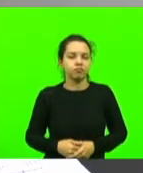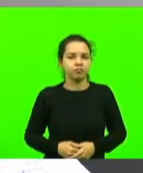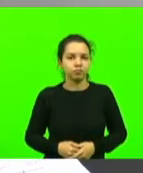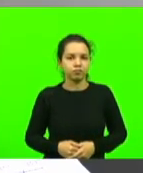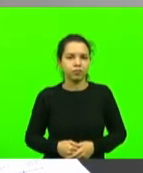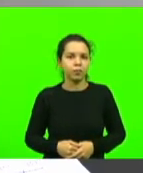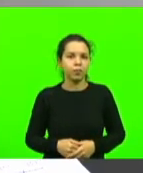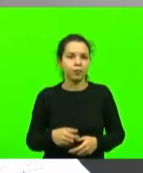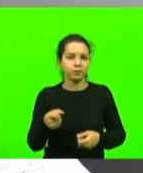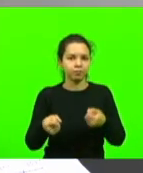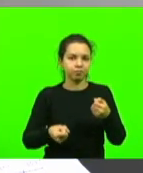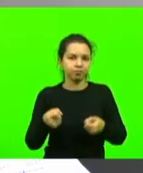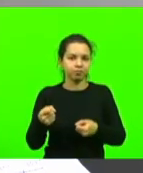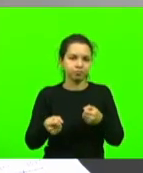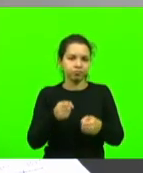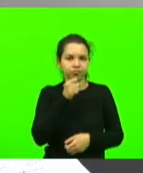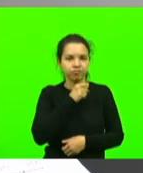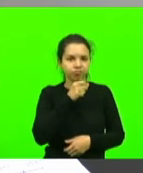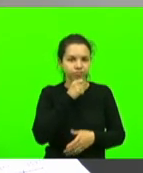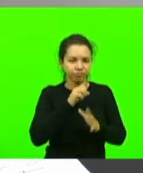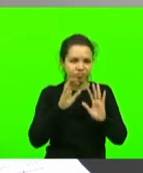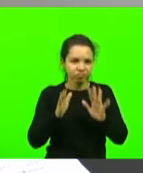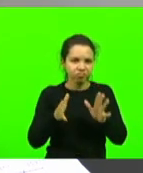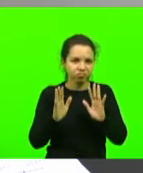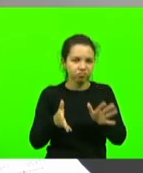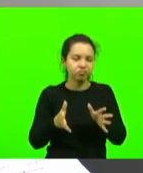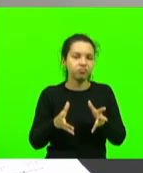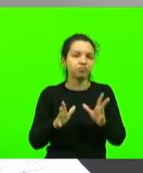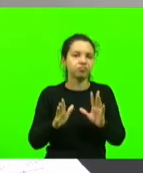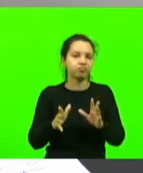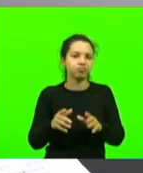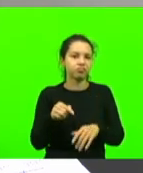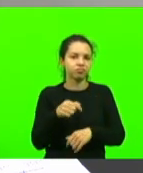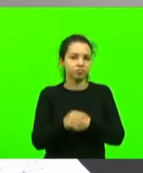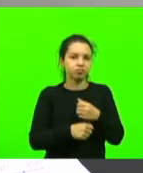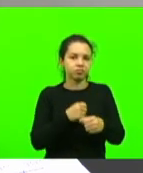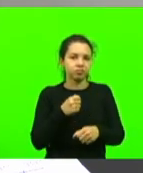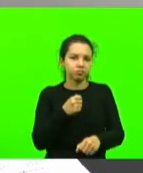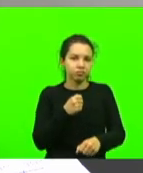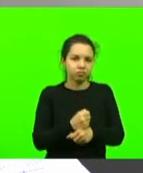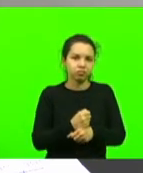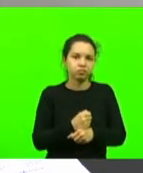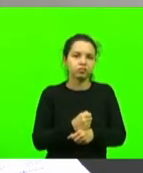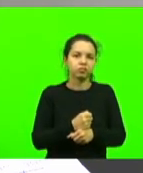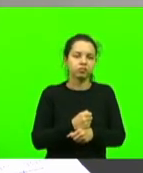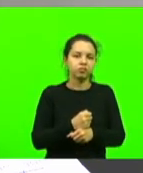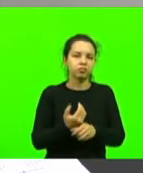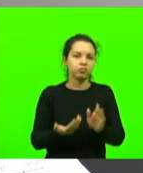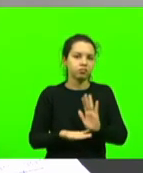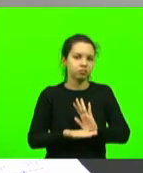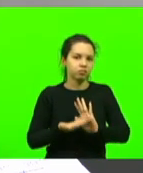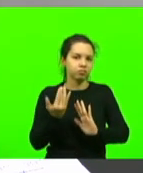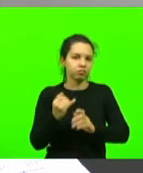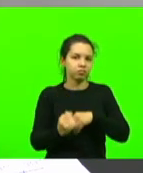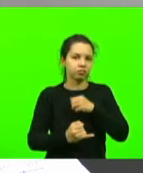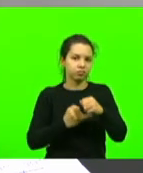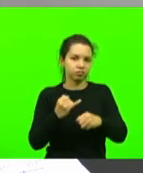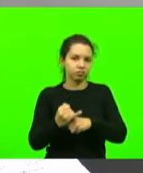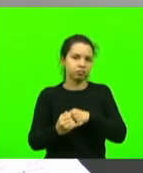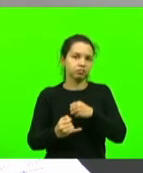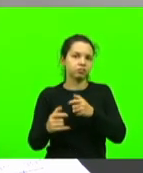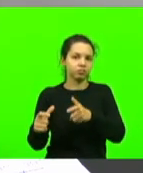veículos sucateados nós recebemos ainda esse ano ameaça do retirada da internet nos locais